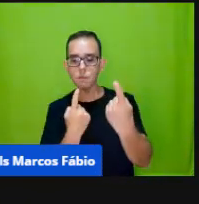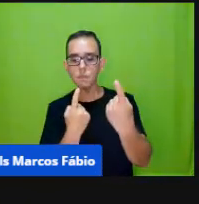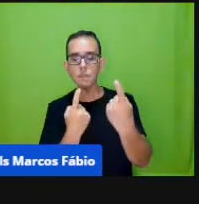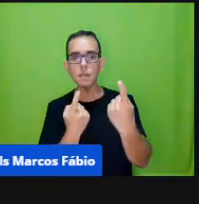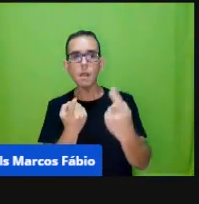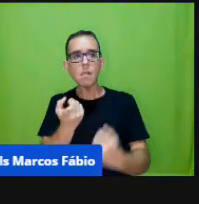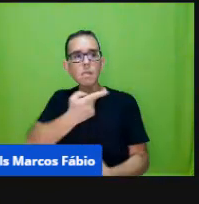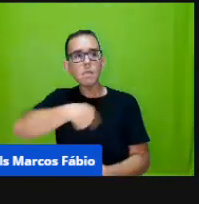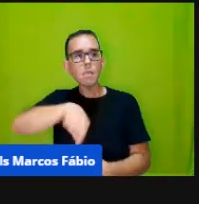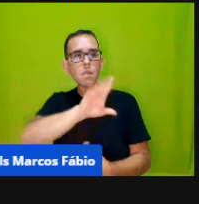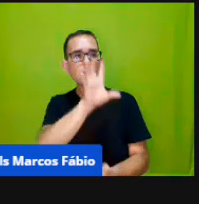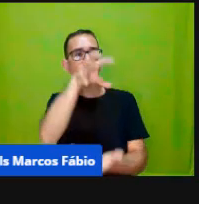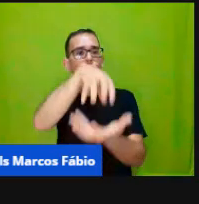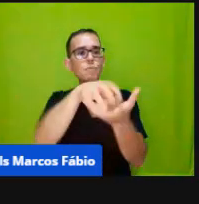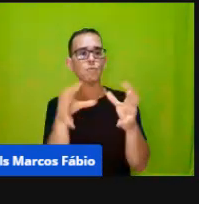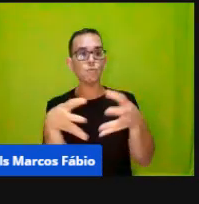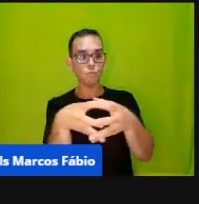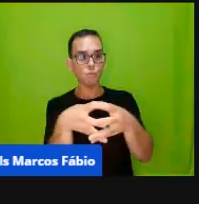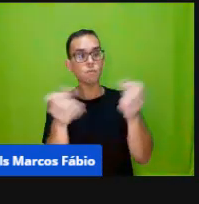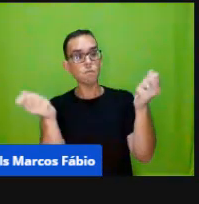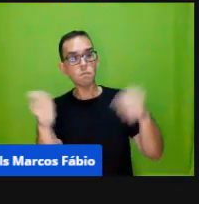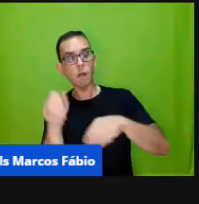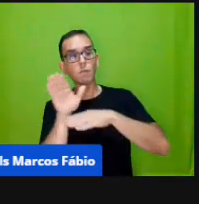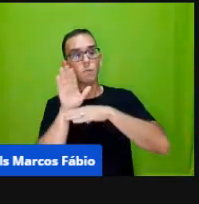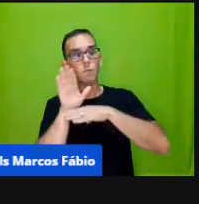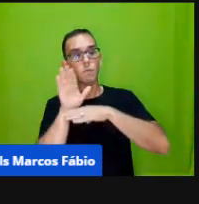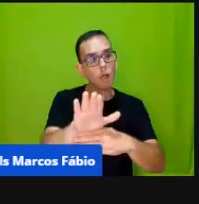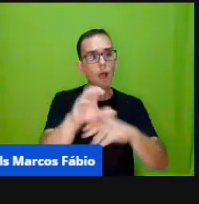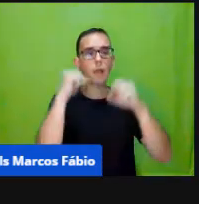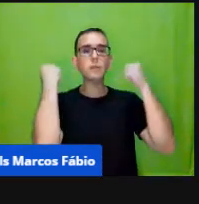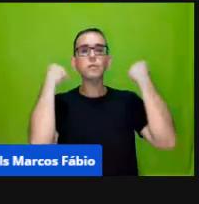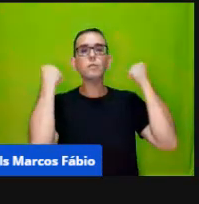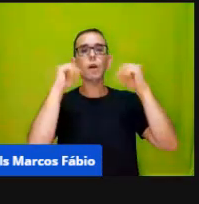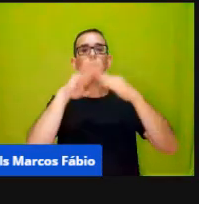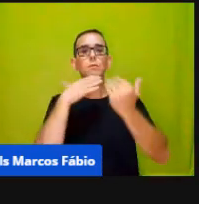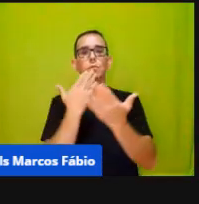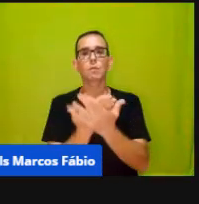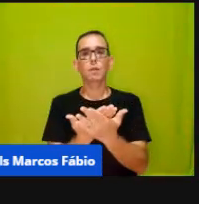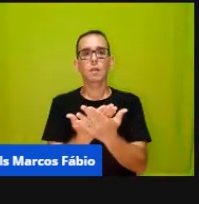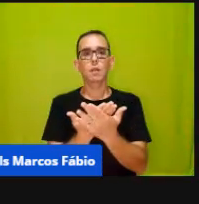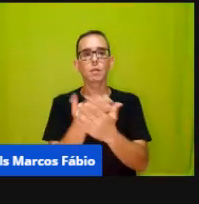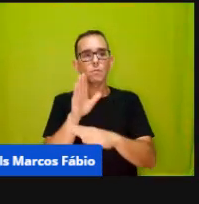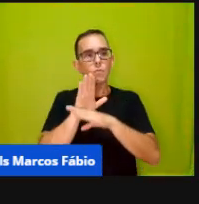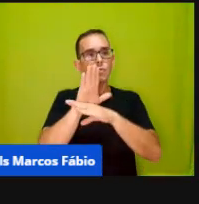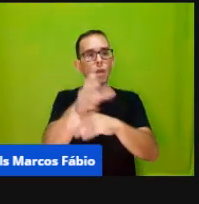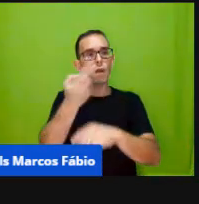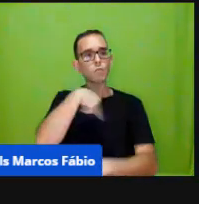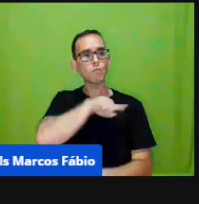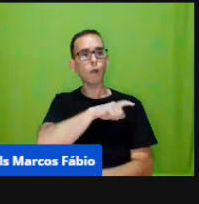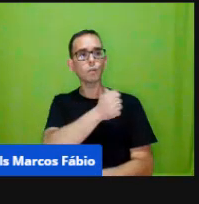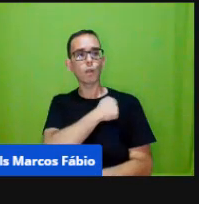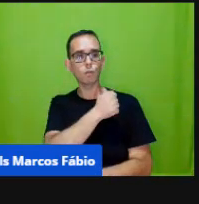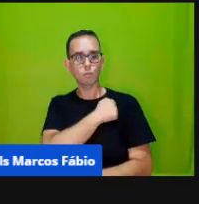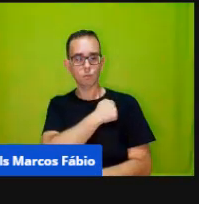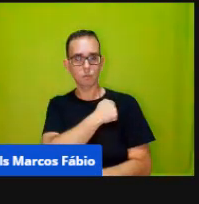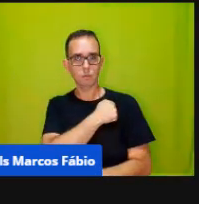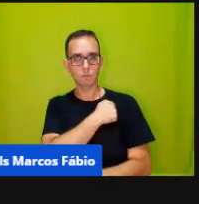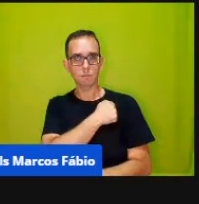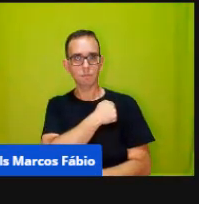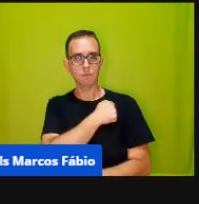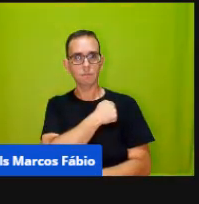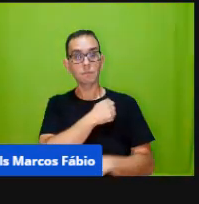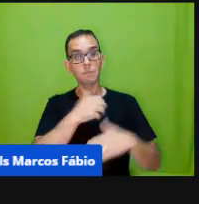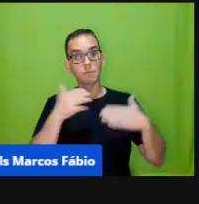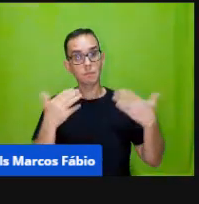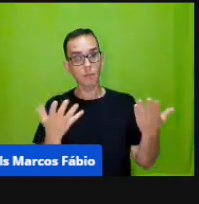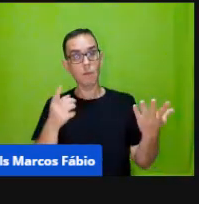nessa divisão e proporciona o esporte escolar para os nossos alunos da REME. Então, esse deve